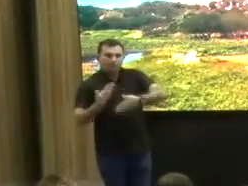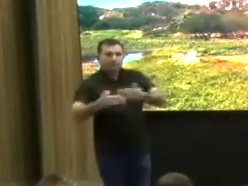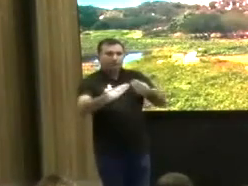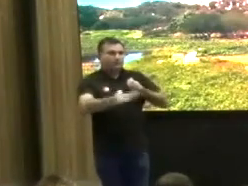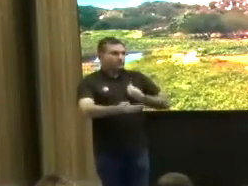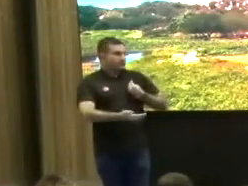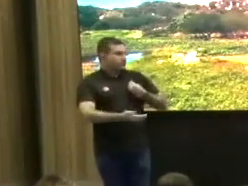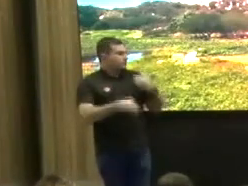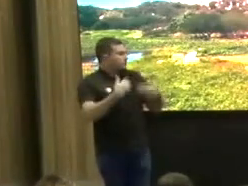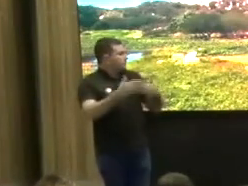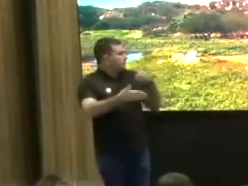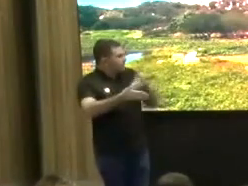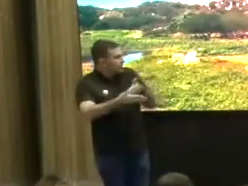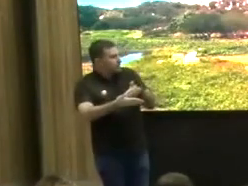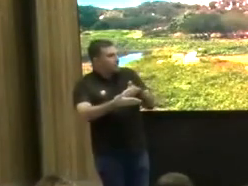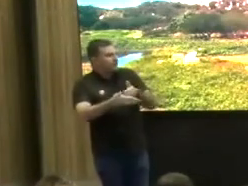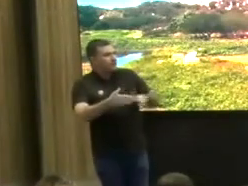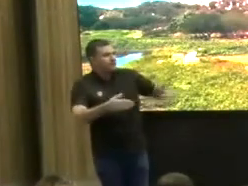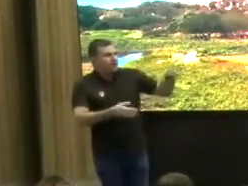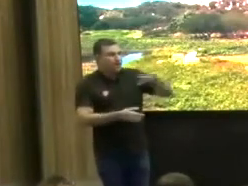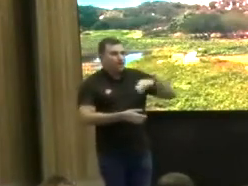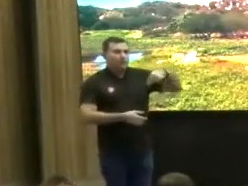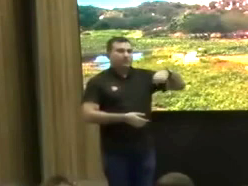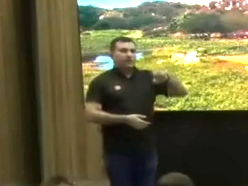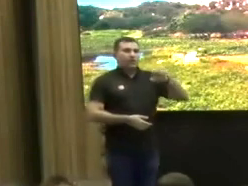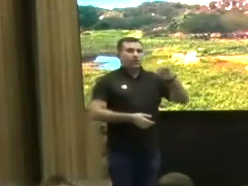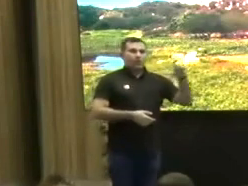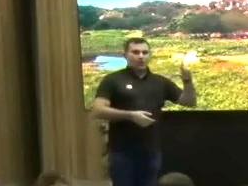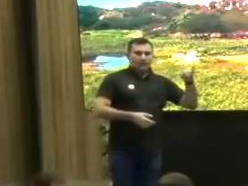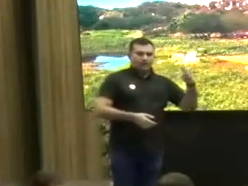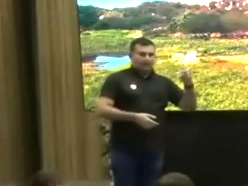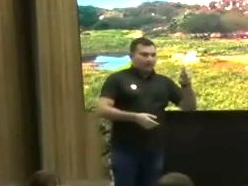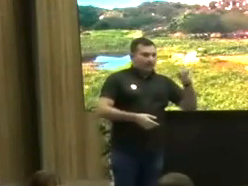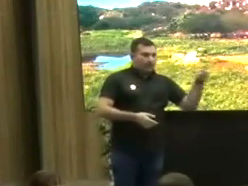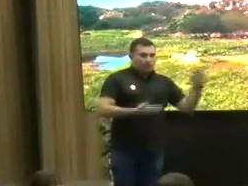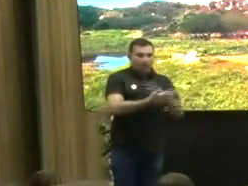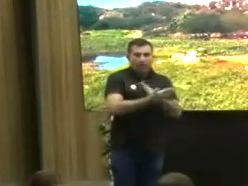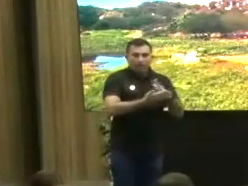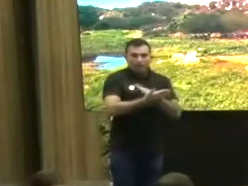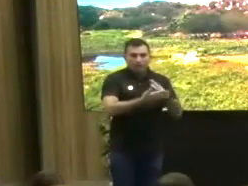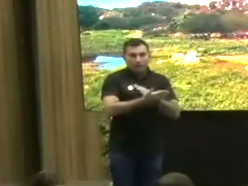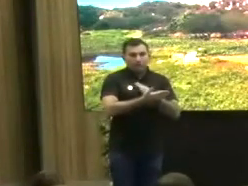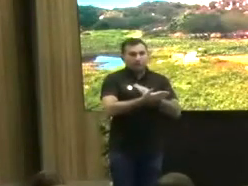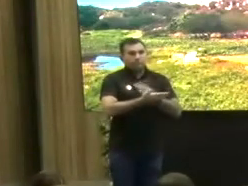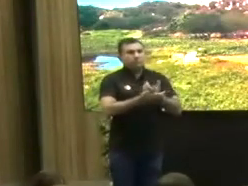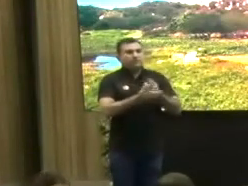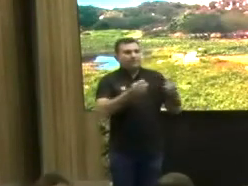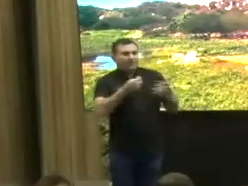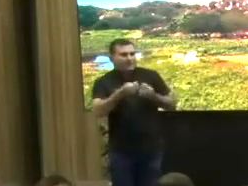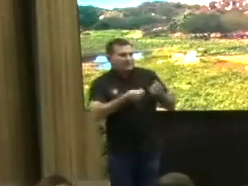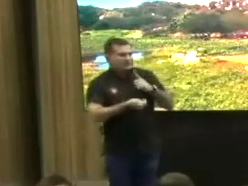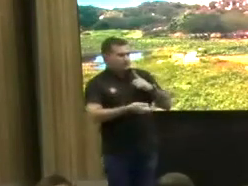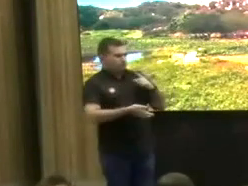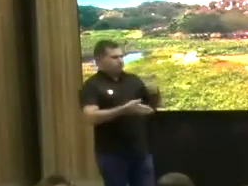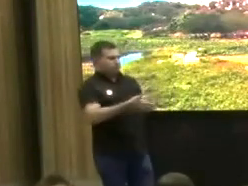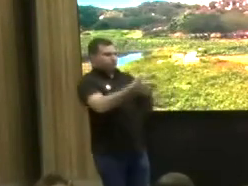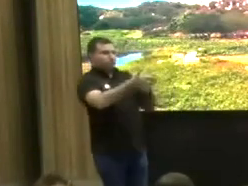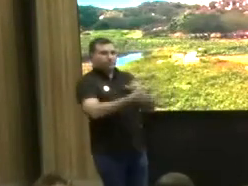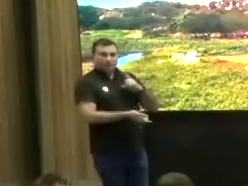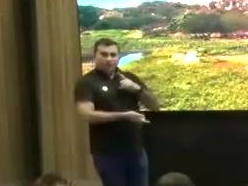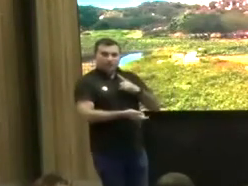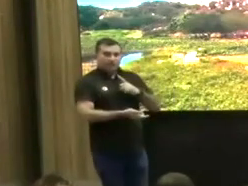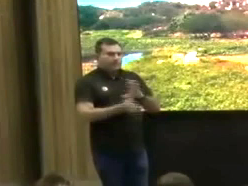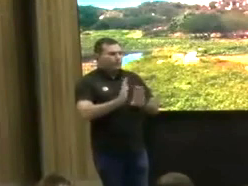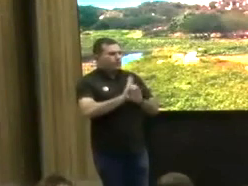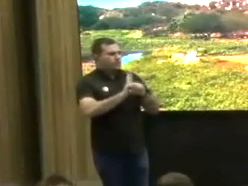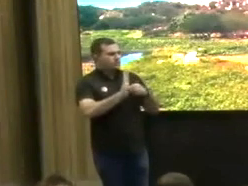a onda neoliberal, a crise dos estados de bem-estar social contestaram. E esse